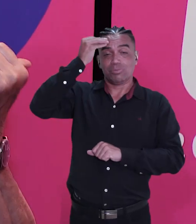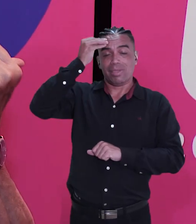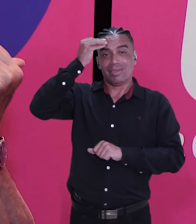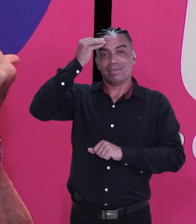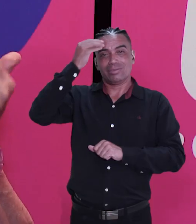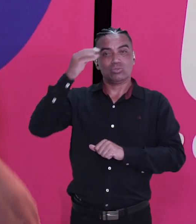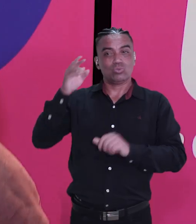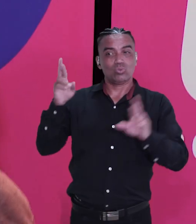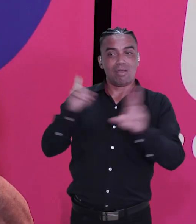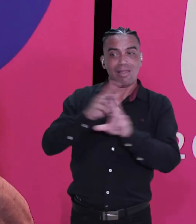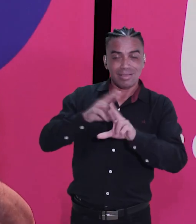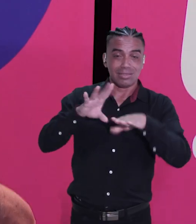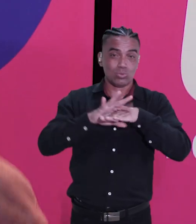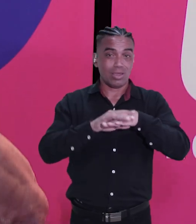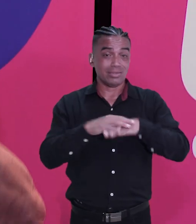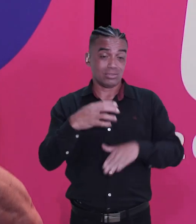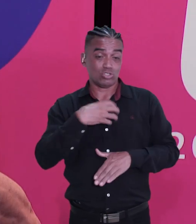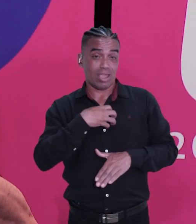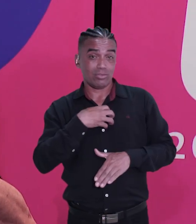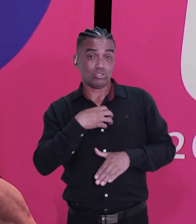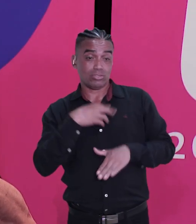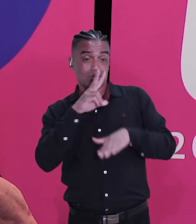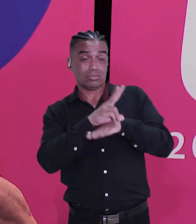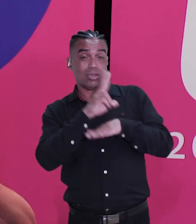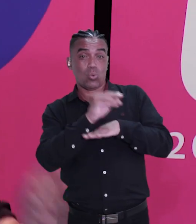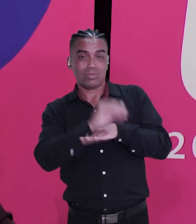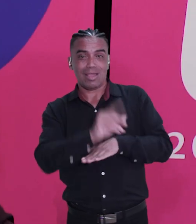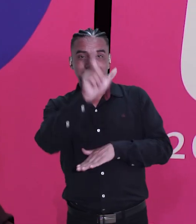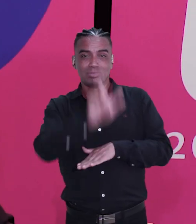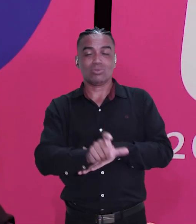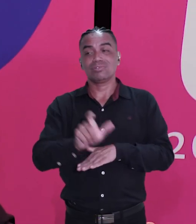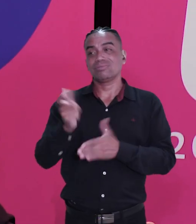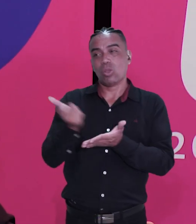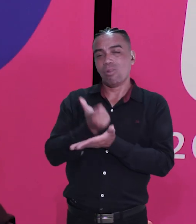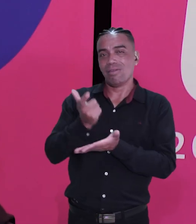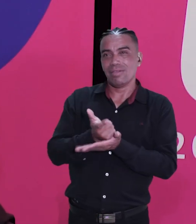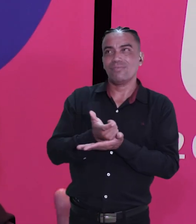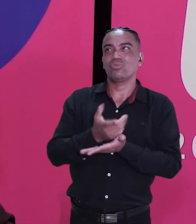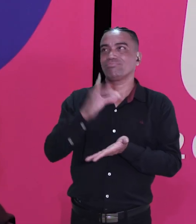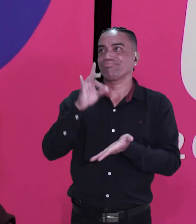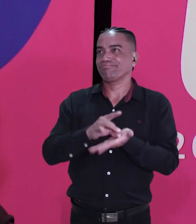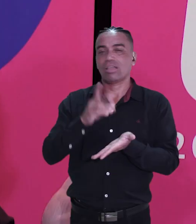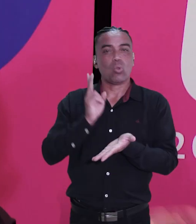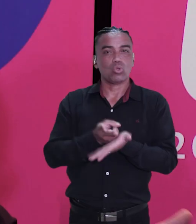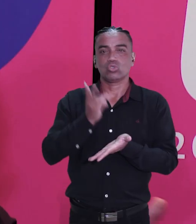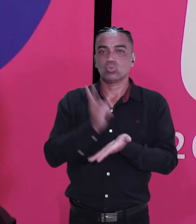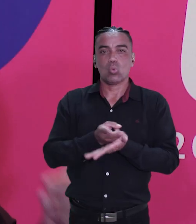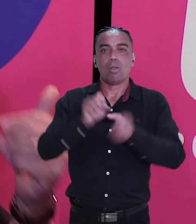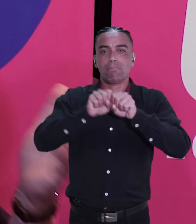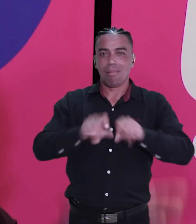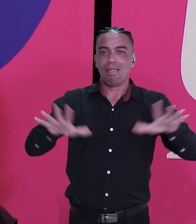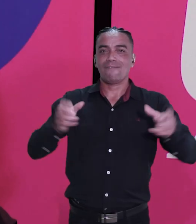o entendimento dela em relação à doença e a maneira de tratar uma pessoa, né, nessas condições, né? Então, é um livro realmente, tanto que esse livro